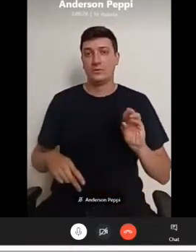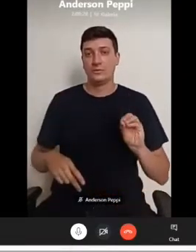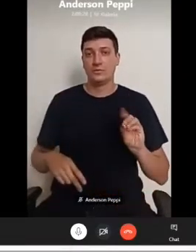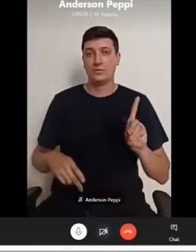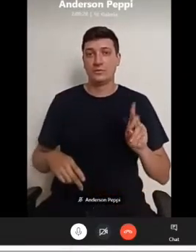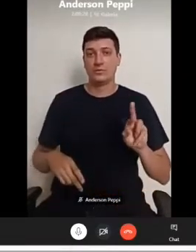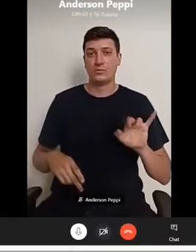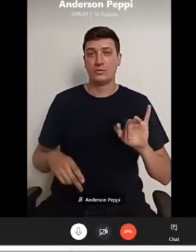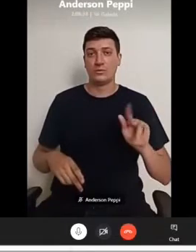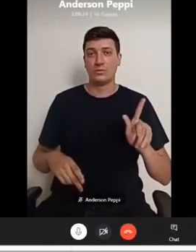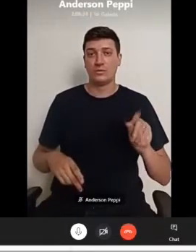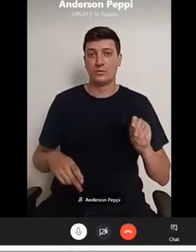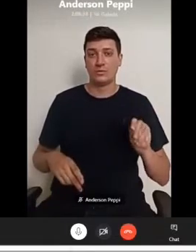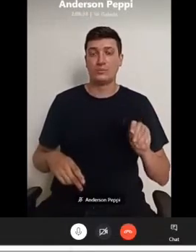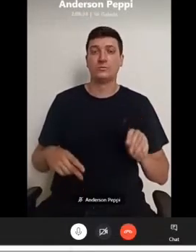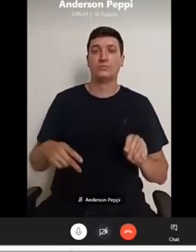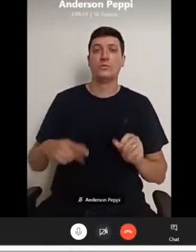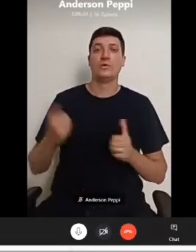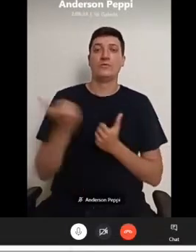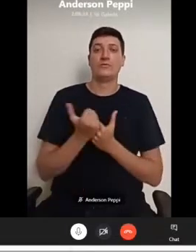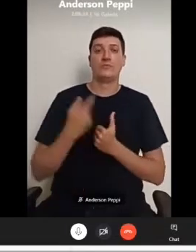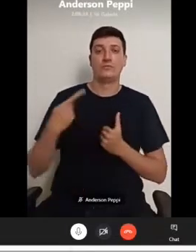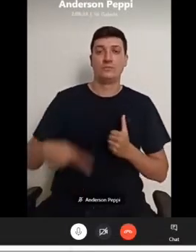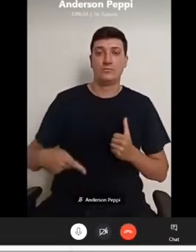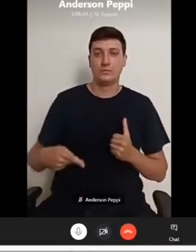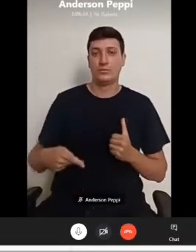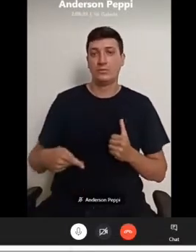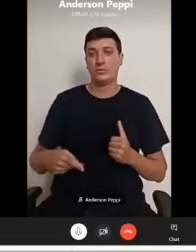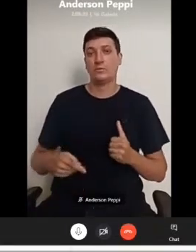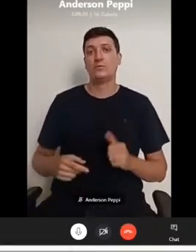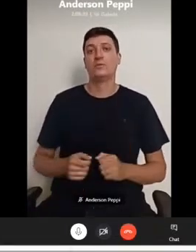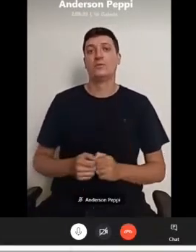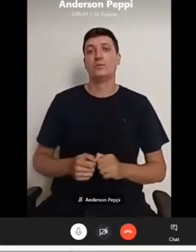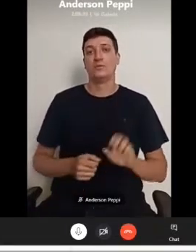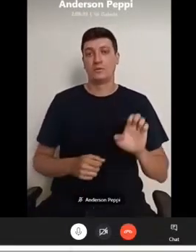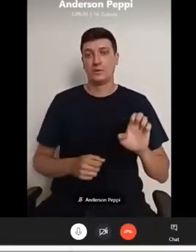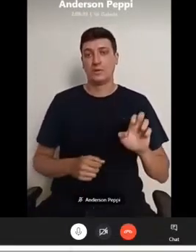Para vice-presidente, eu voto na Érica Lial.